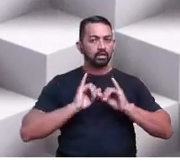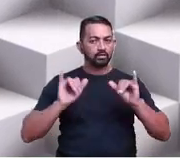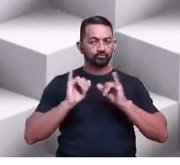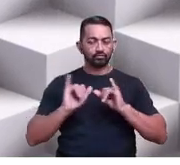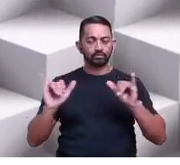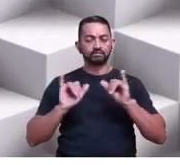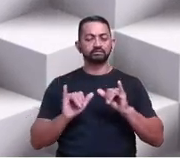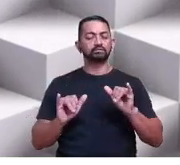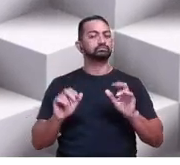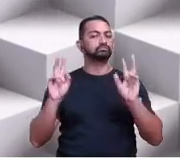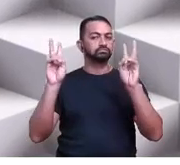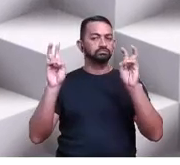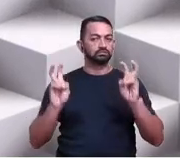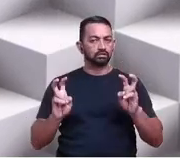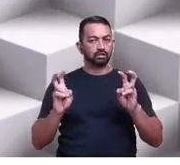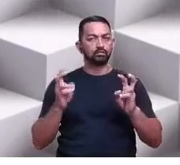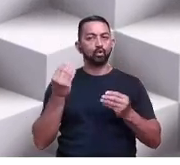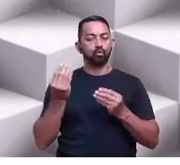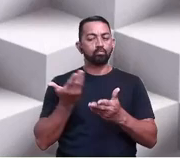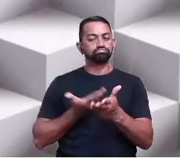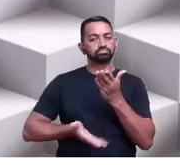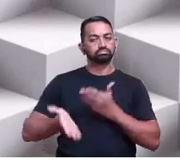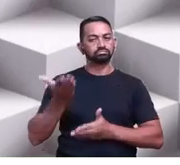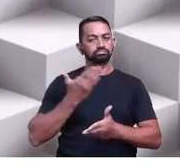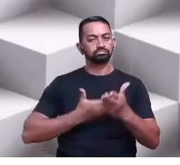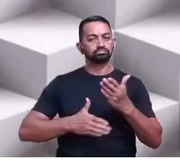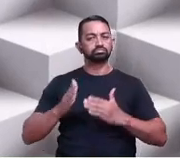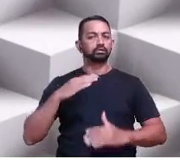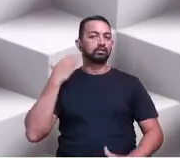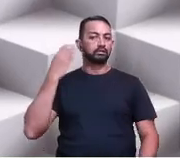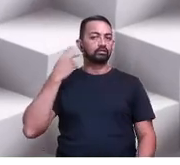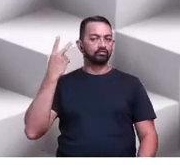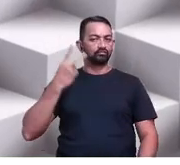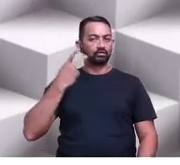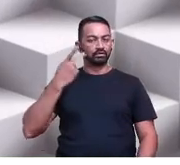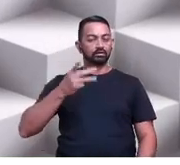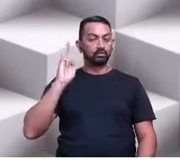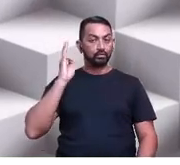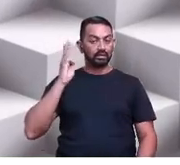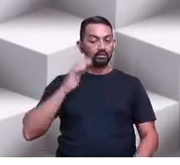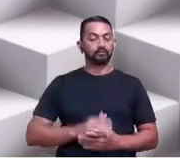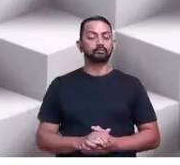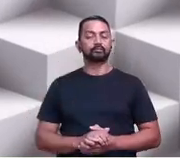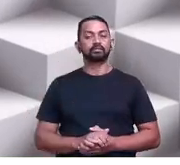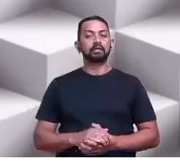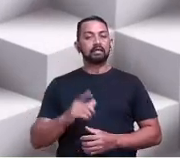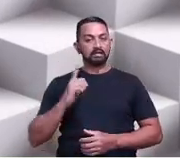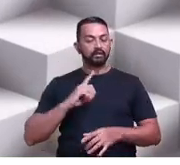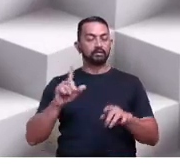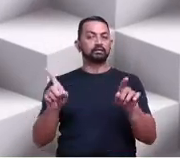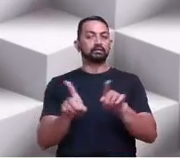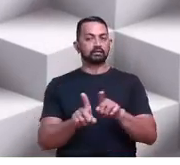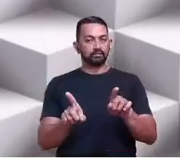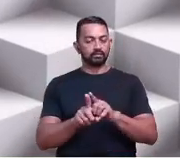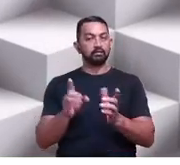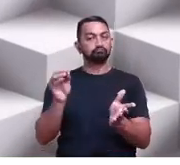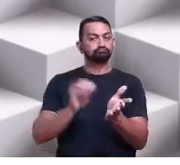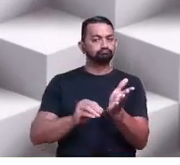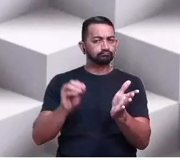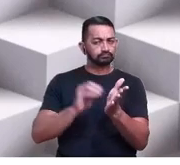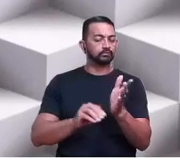das informações sobre o funcionamento das casas de leis aqui do Maranhão. Então houve aí